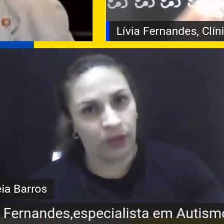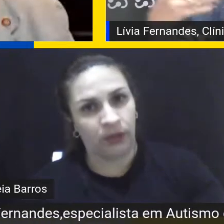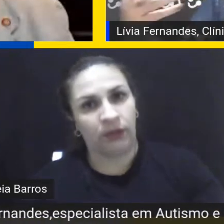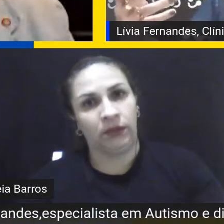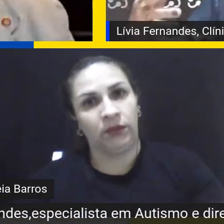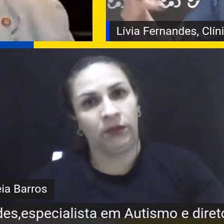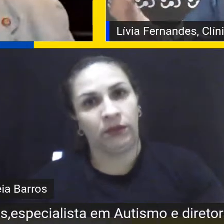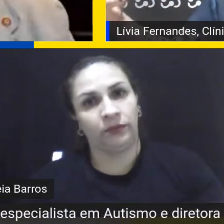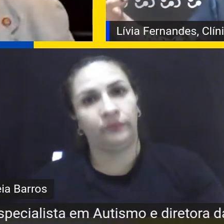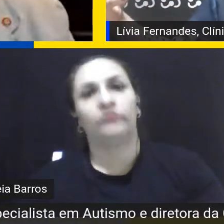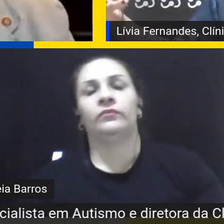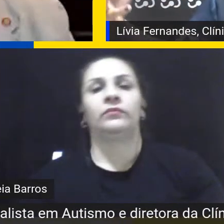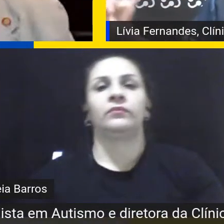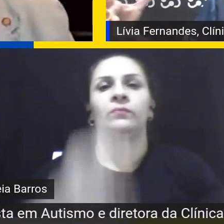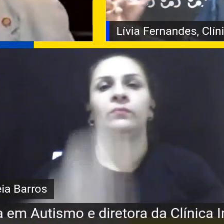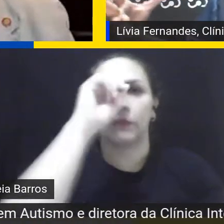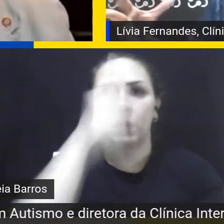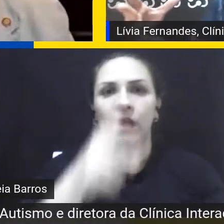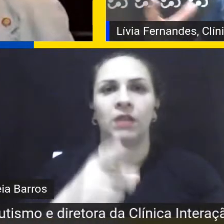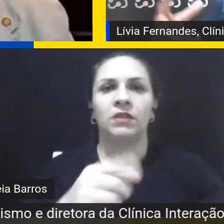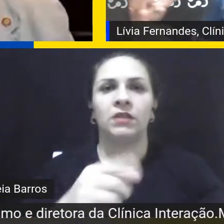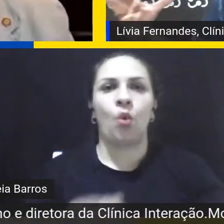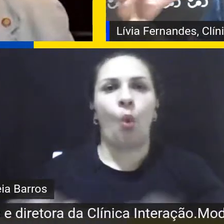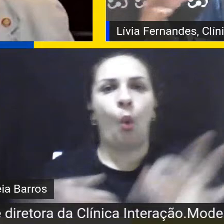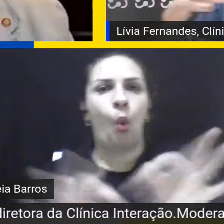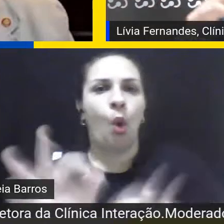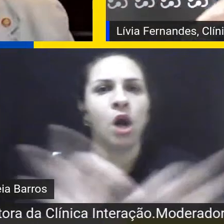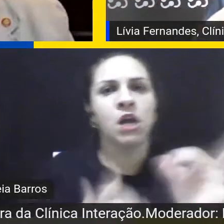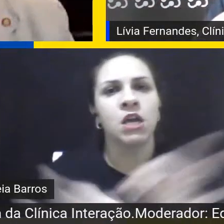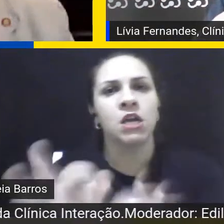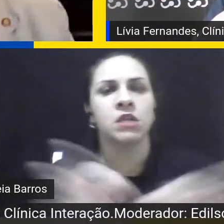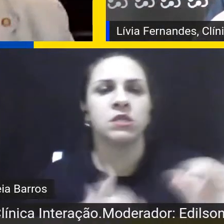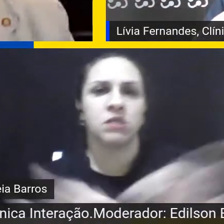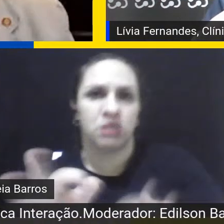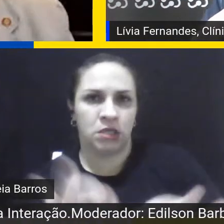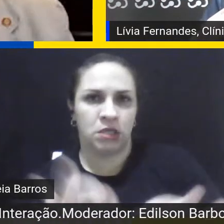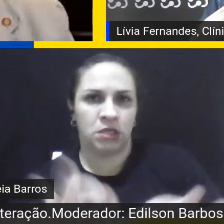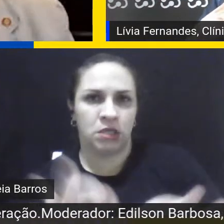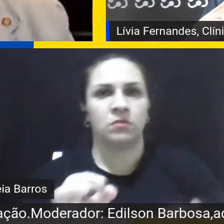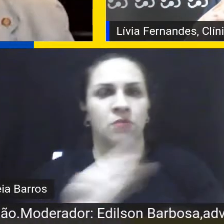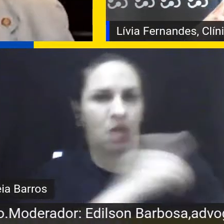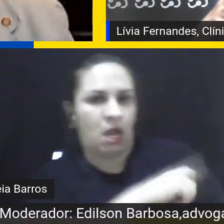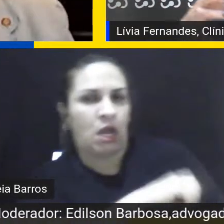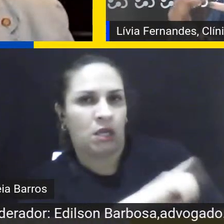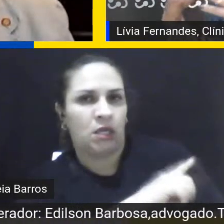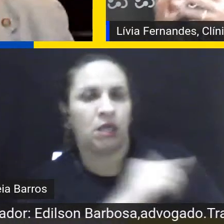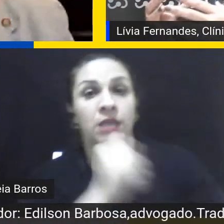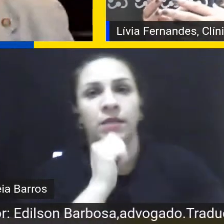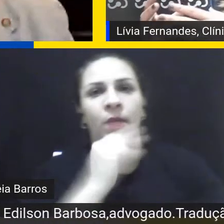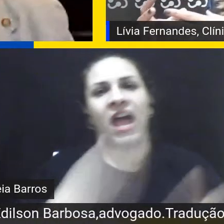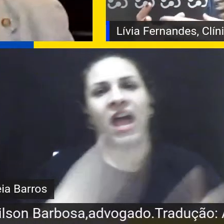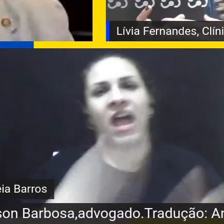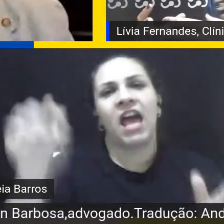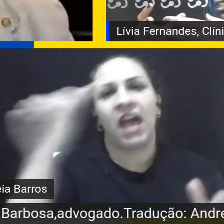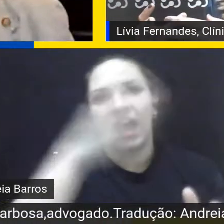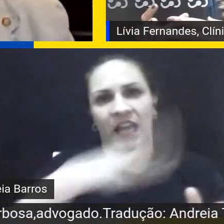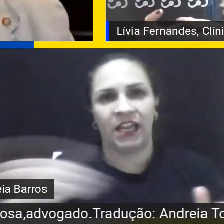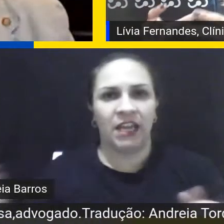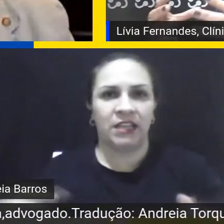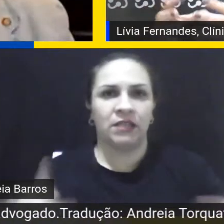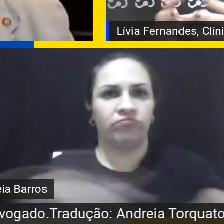eles comandam o barco. Então, hoje, quando a criança entra na clínica, eles passam pela